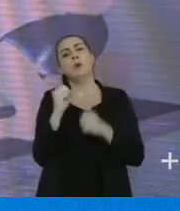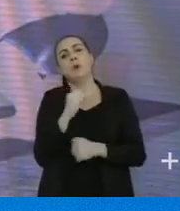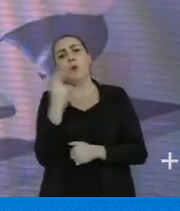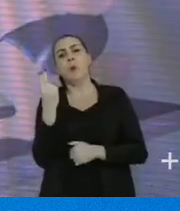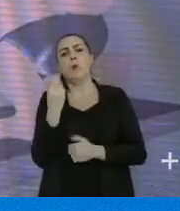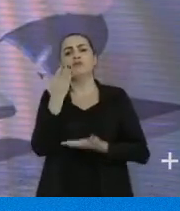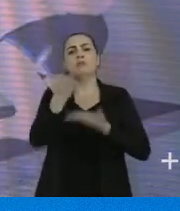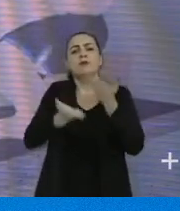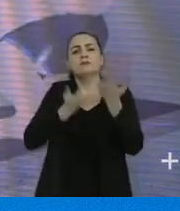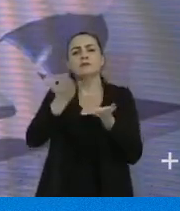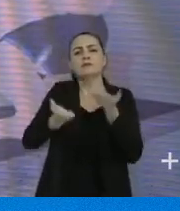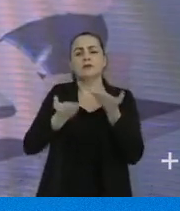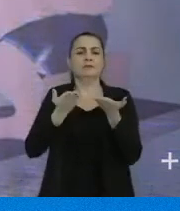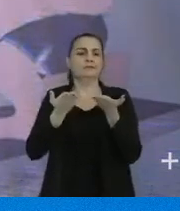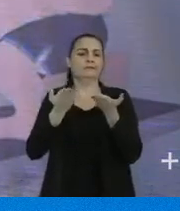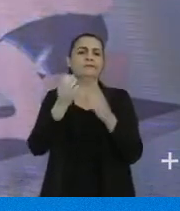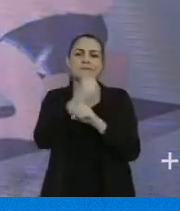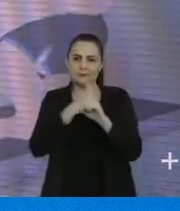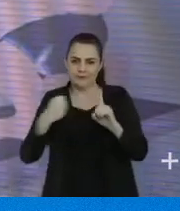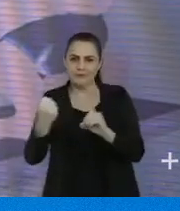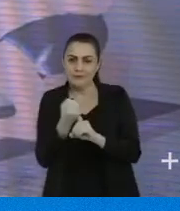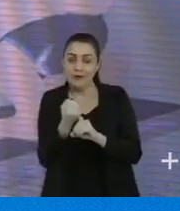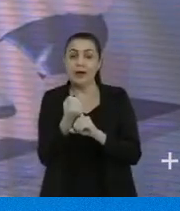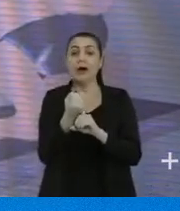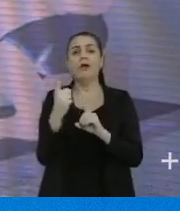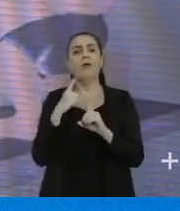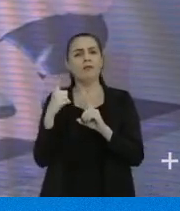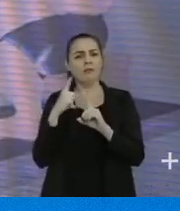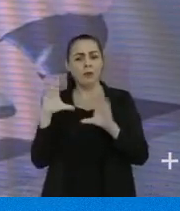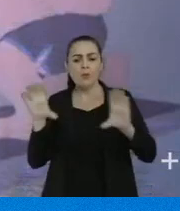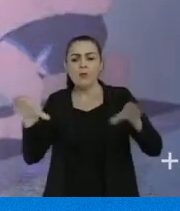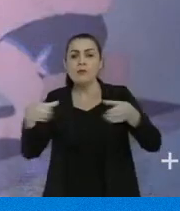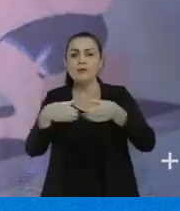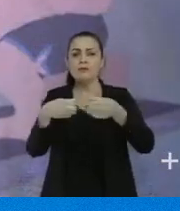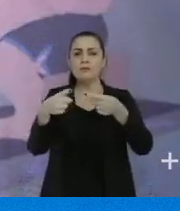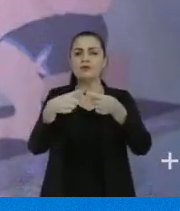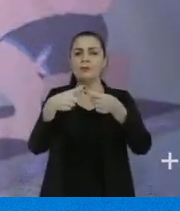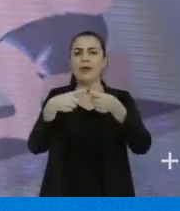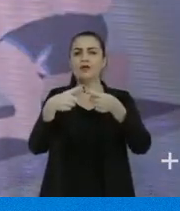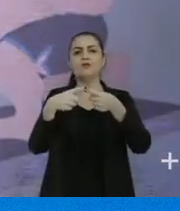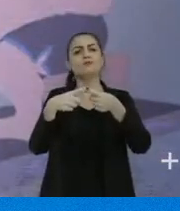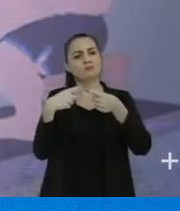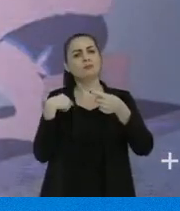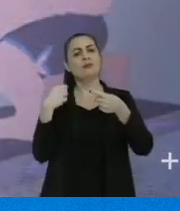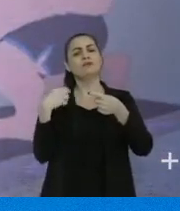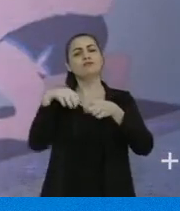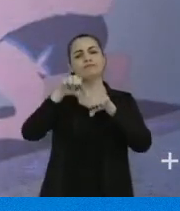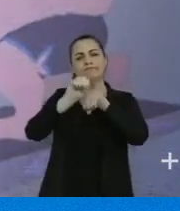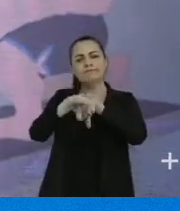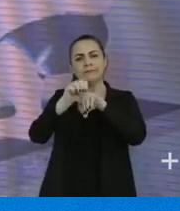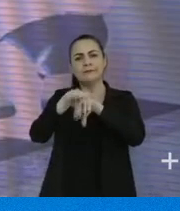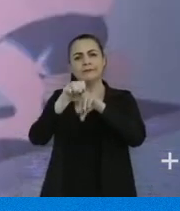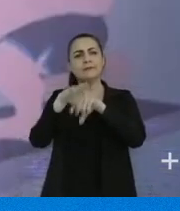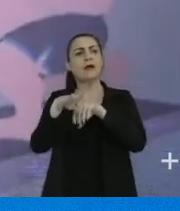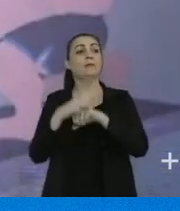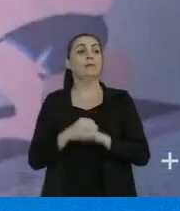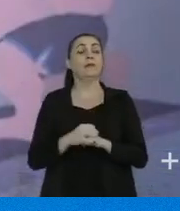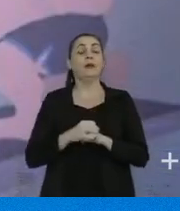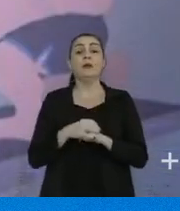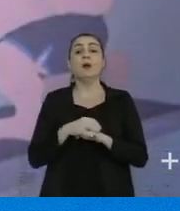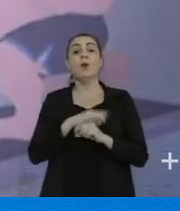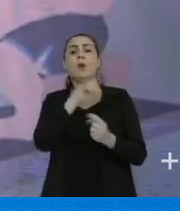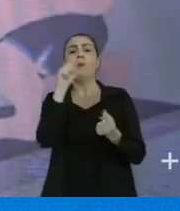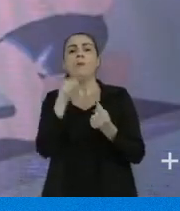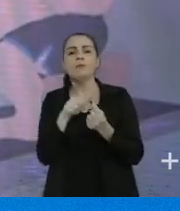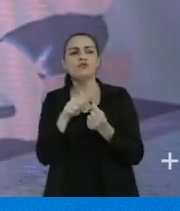quer dizer, tem toda uma equipe que possa dar o suporte. E a ideia é que se possa reduzir 5 a 10% do peso.